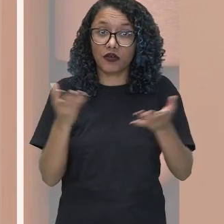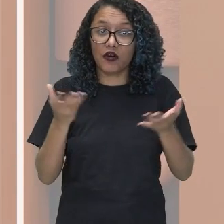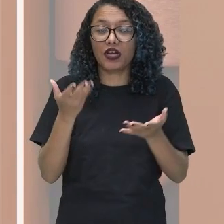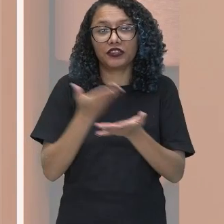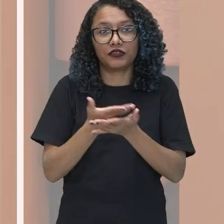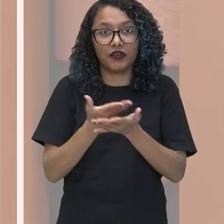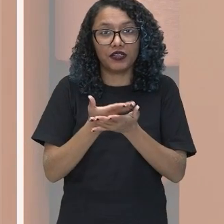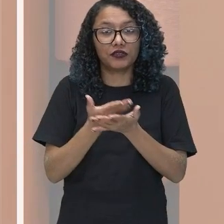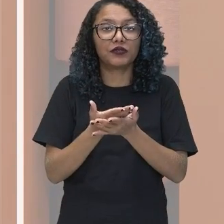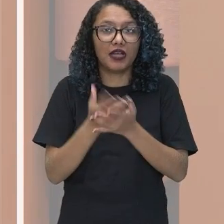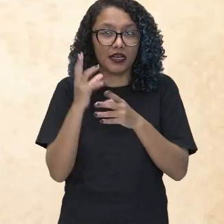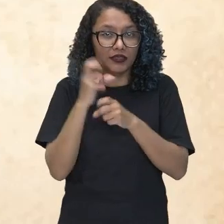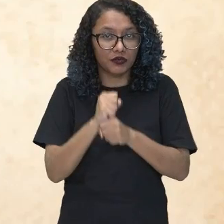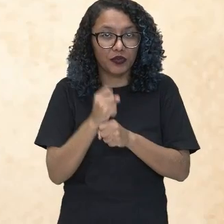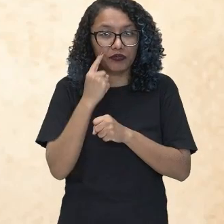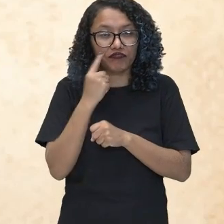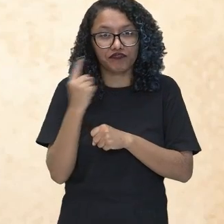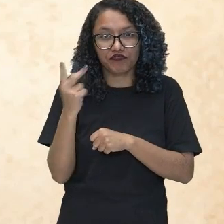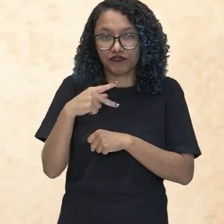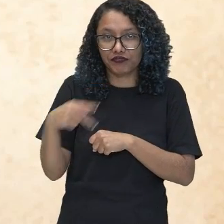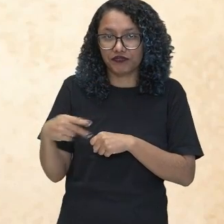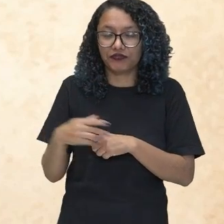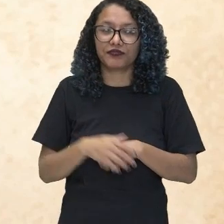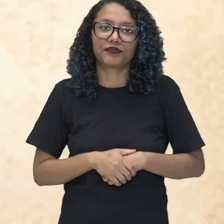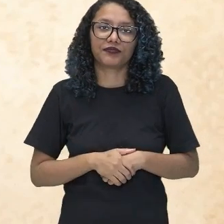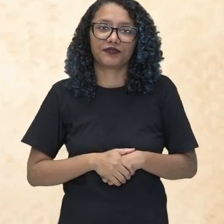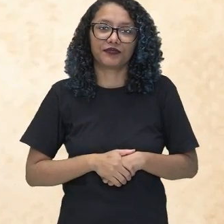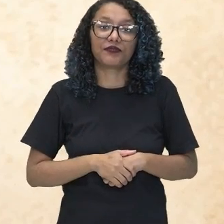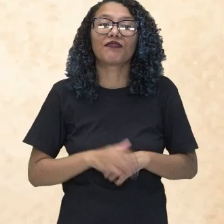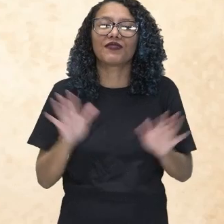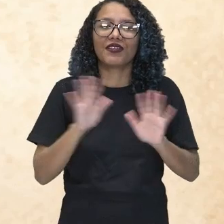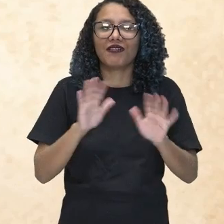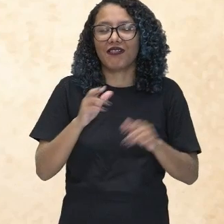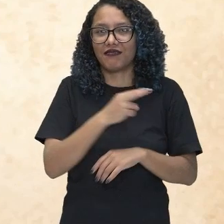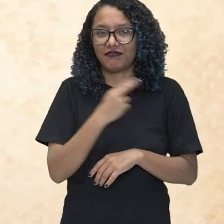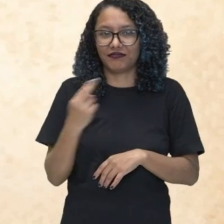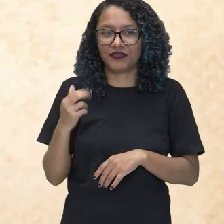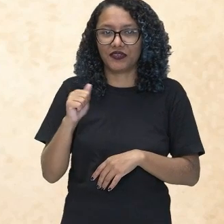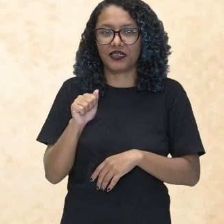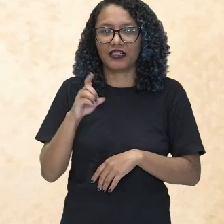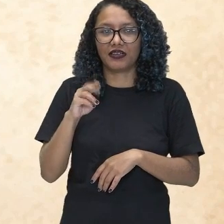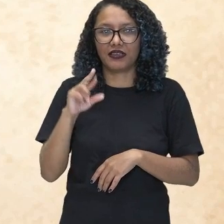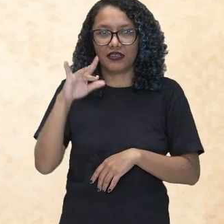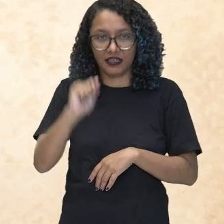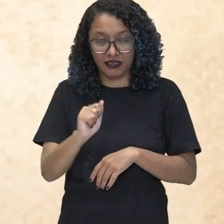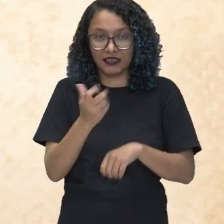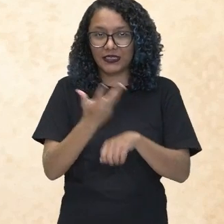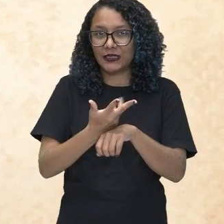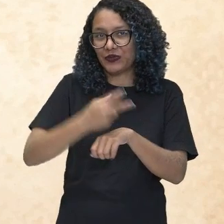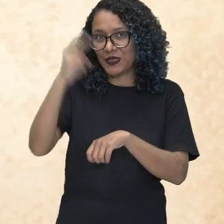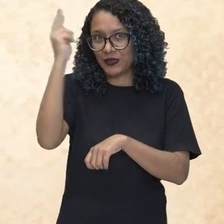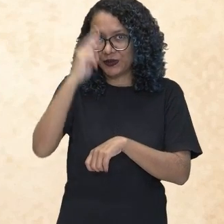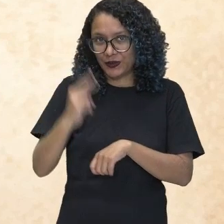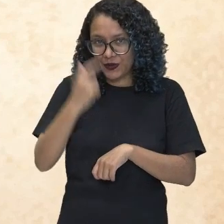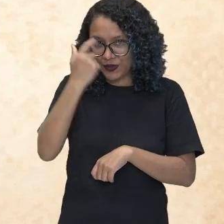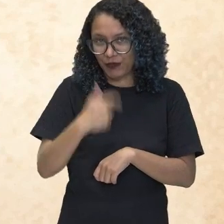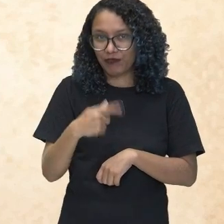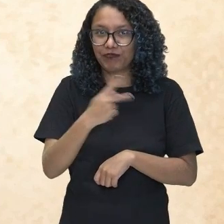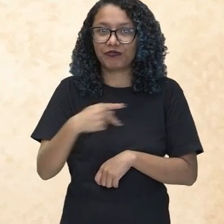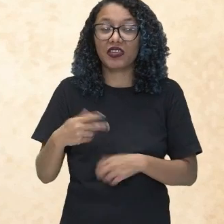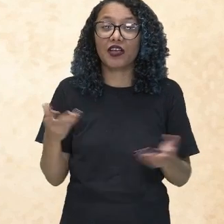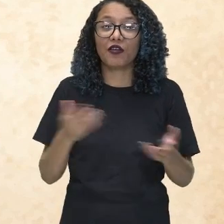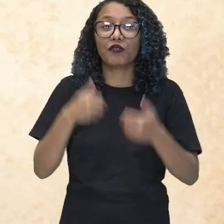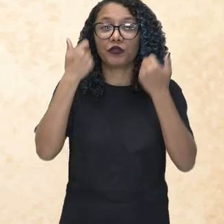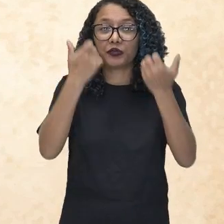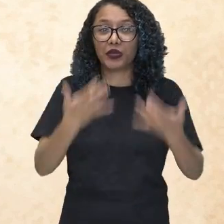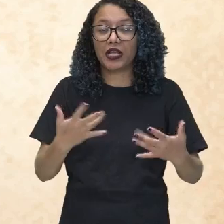Adriana de História. Olá, eu sou a professora Adriana Cabral, do Componente de História, e vou falar para vocês um pouco